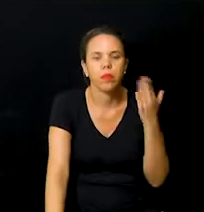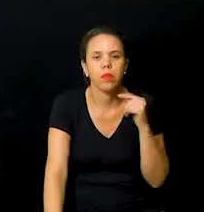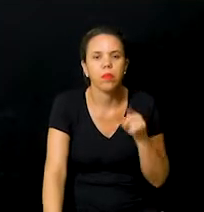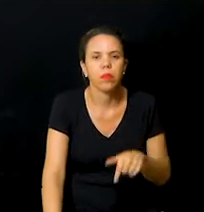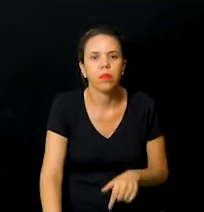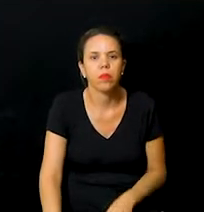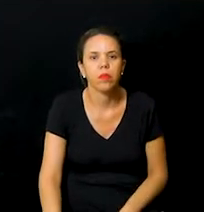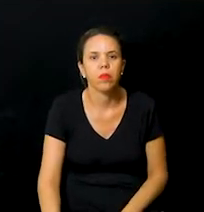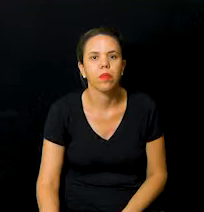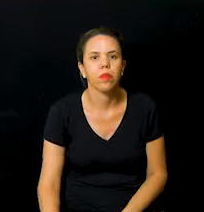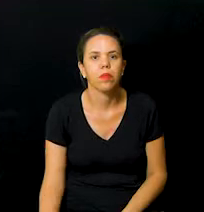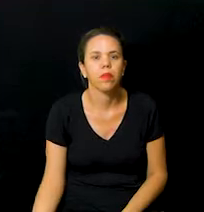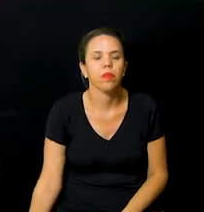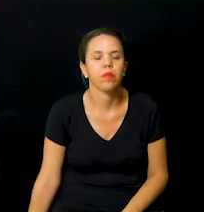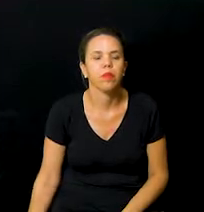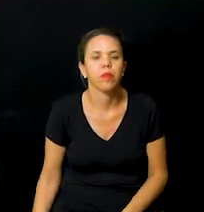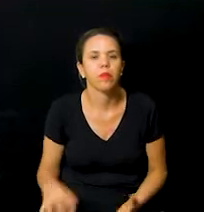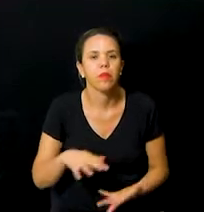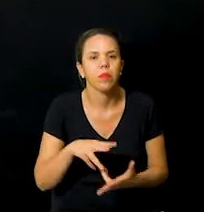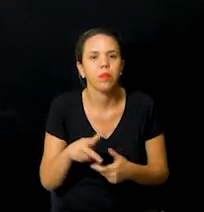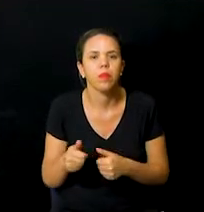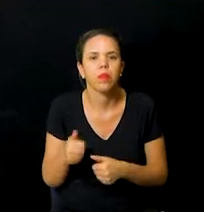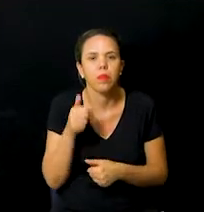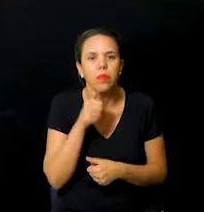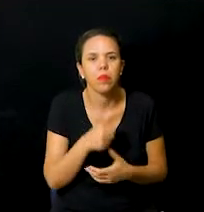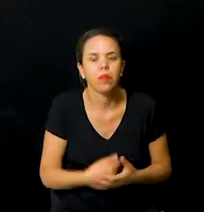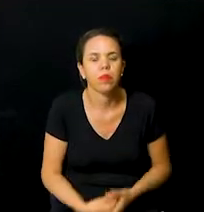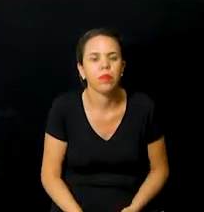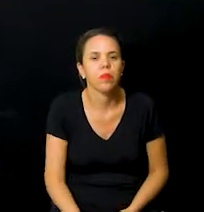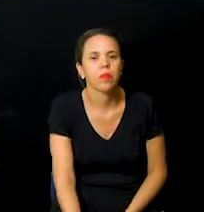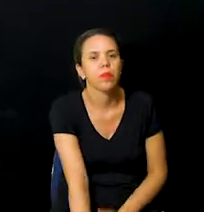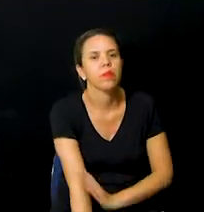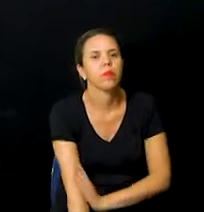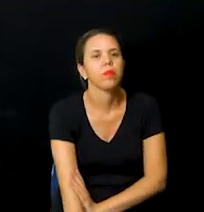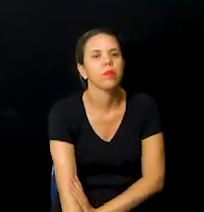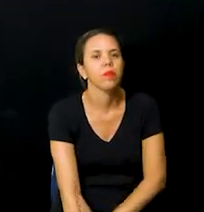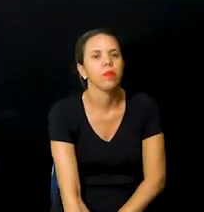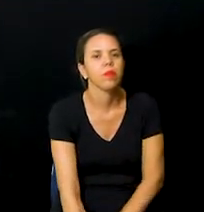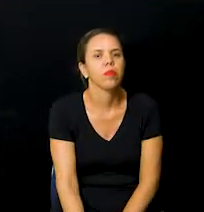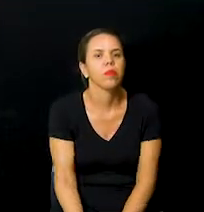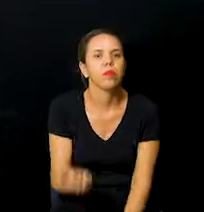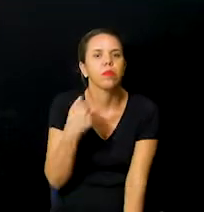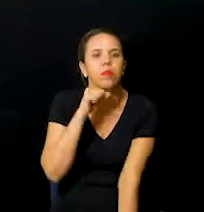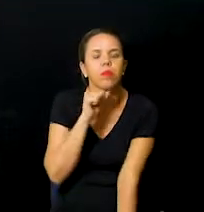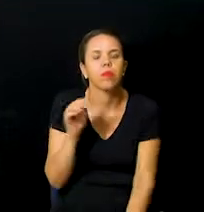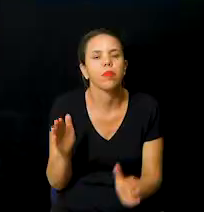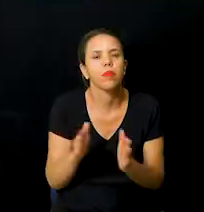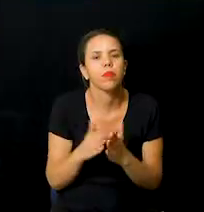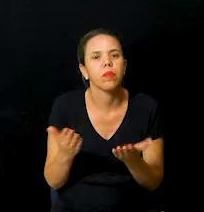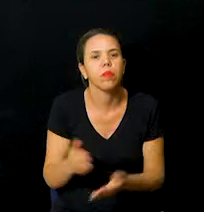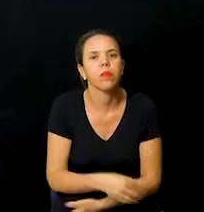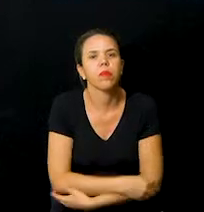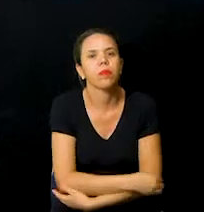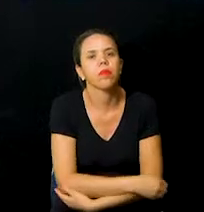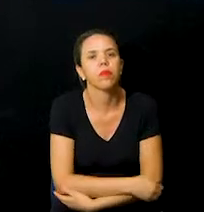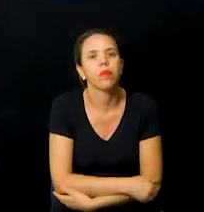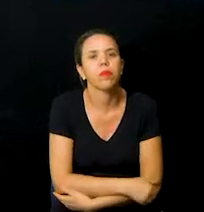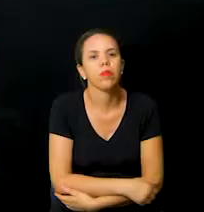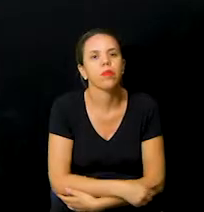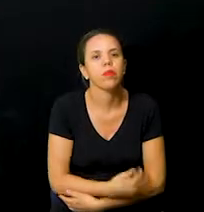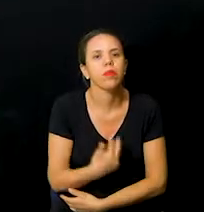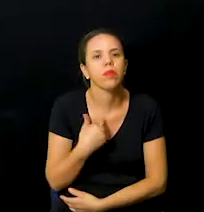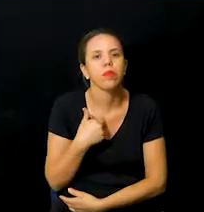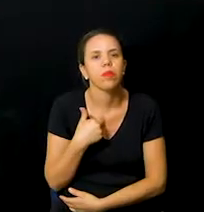que é tão realidade no mundo das mulheres. Então, para essa mãe que está em casa, que fala, poxa,